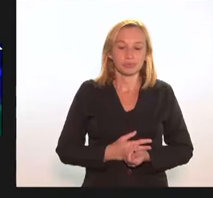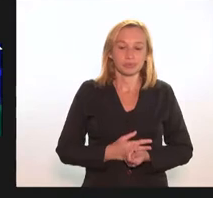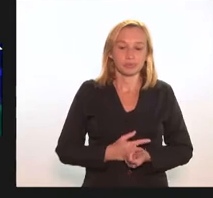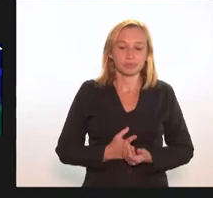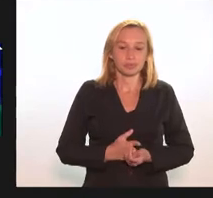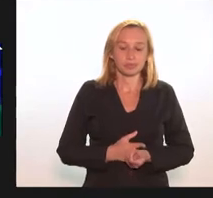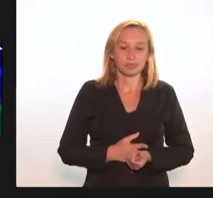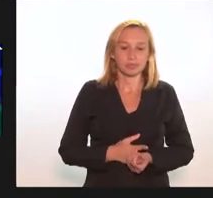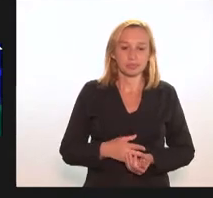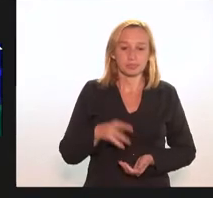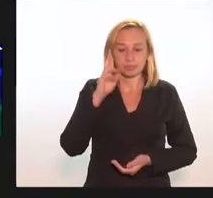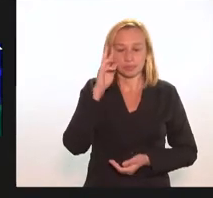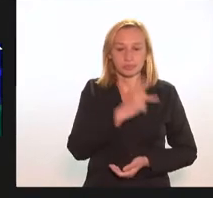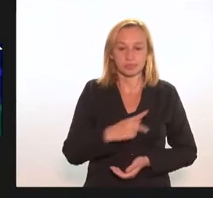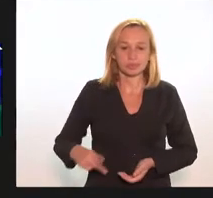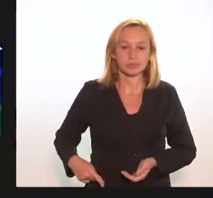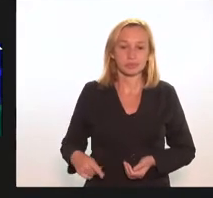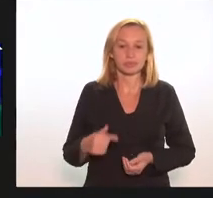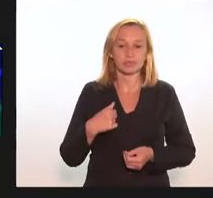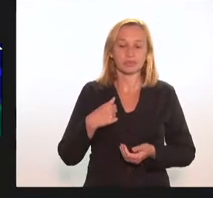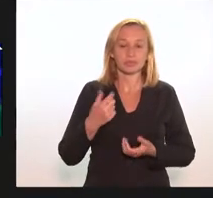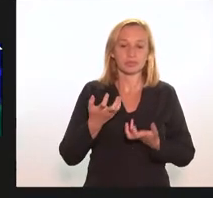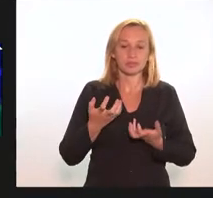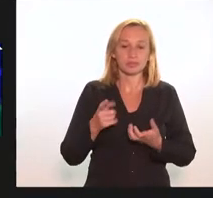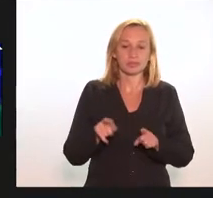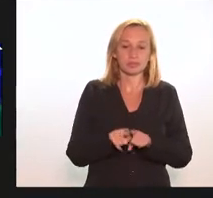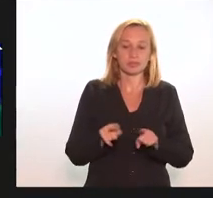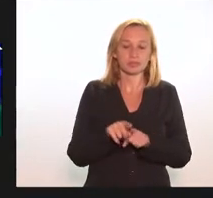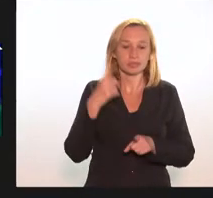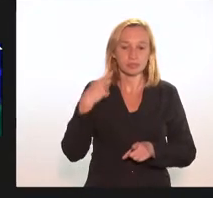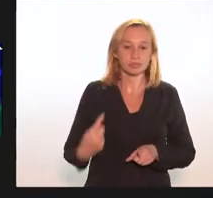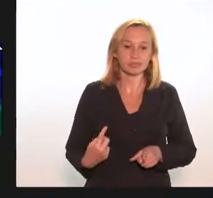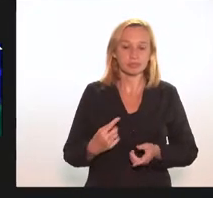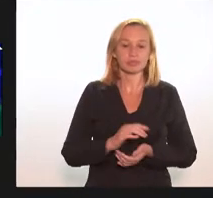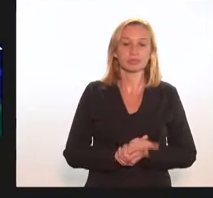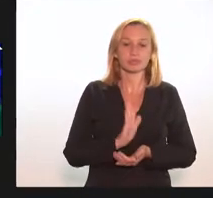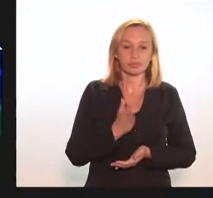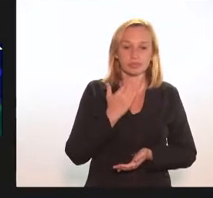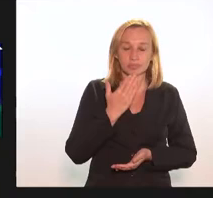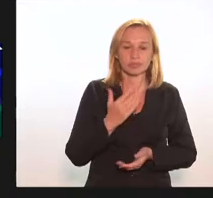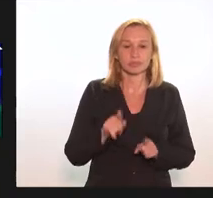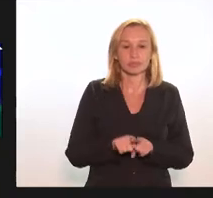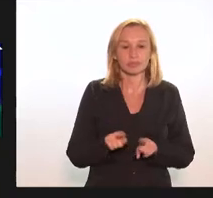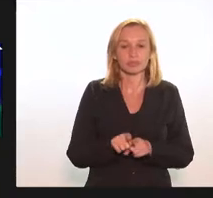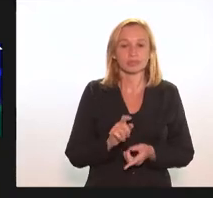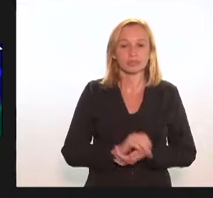Senhor presidente, se puder me inscrever também, Dani Monteiro. Dani Monteiro tinha pedido também.